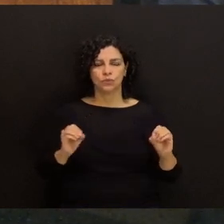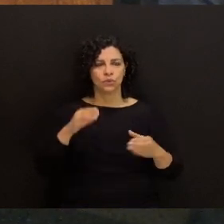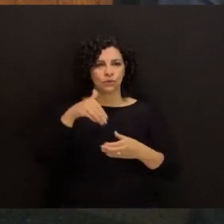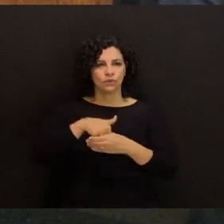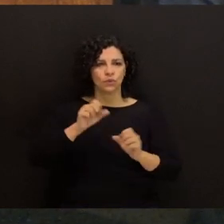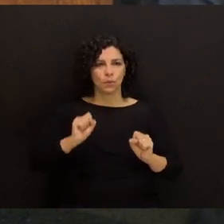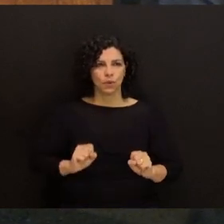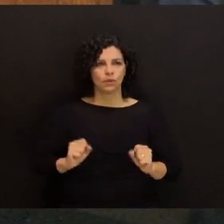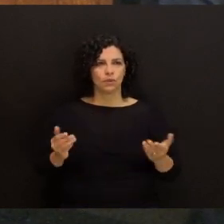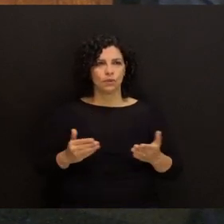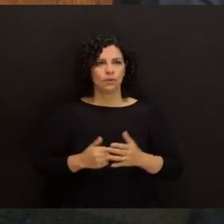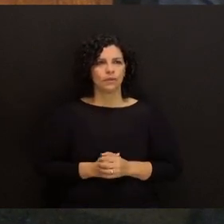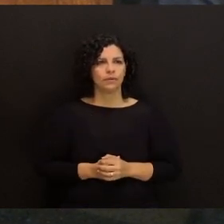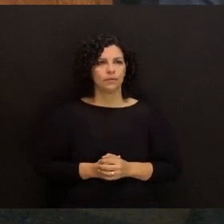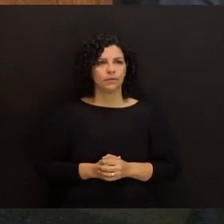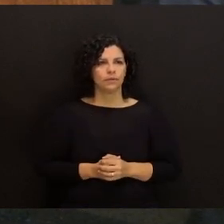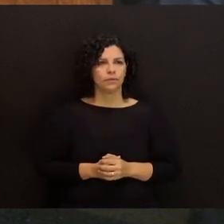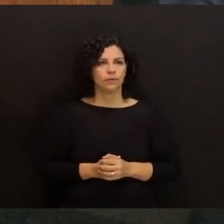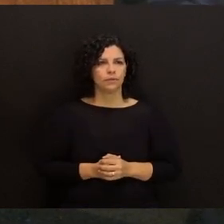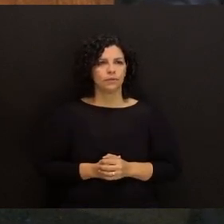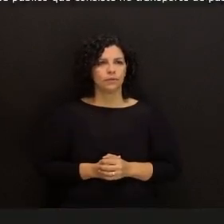passamos a votação